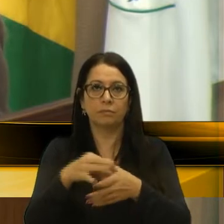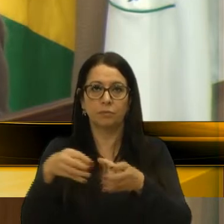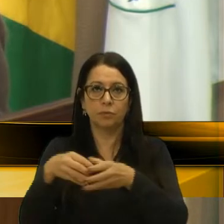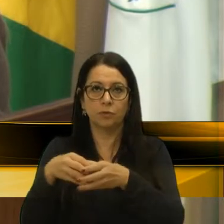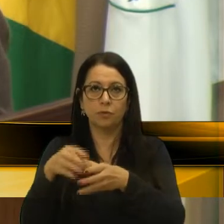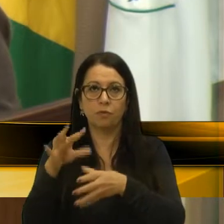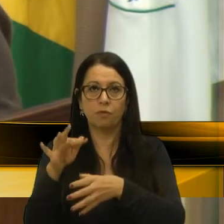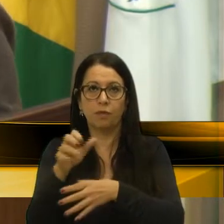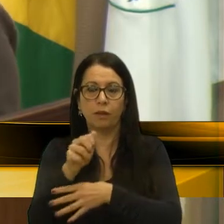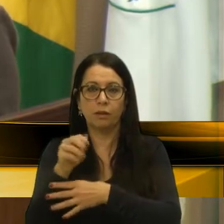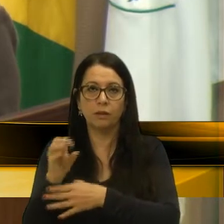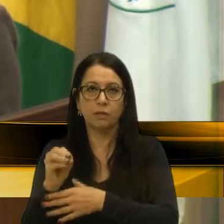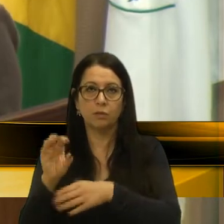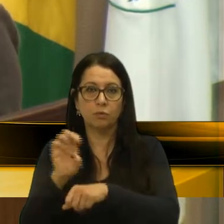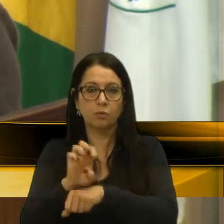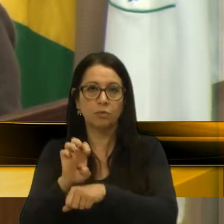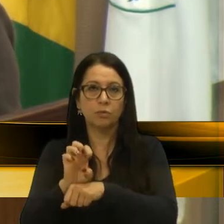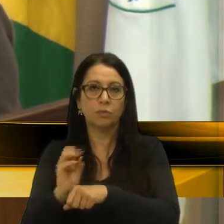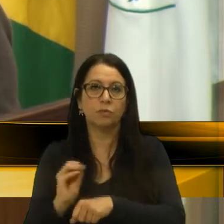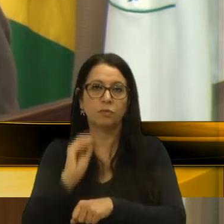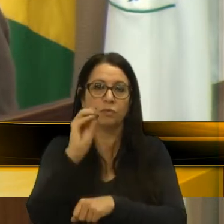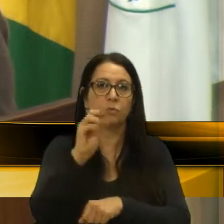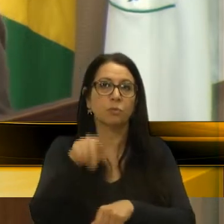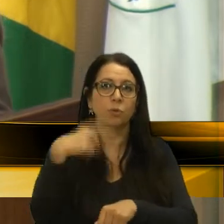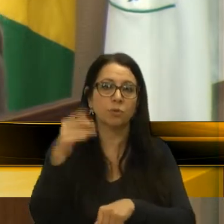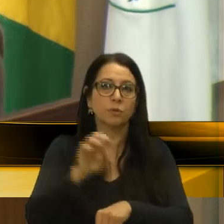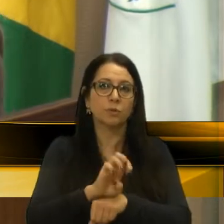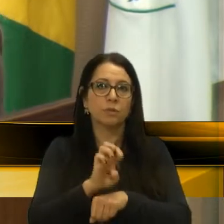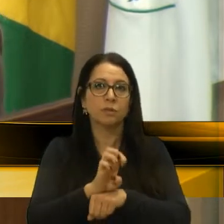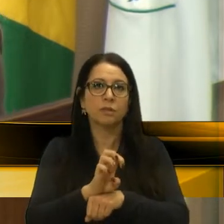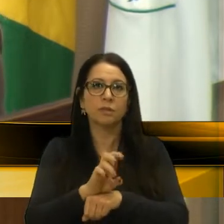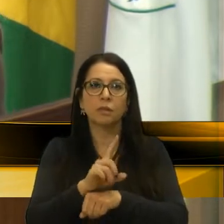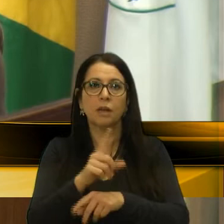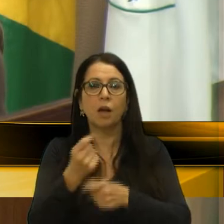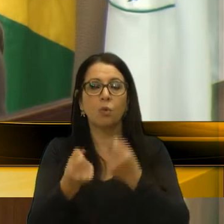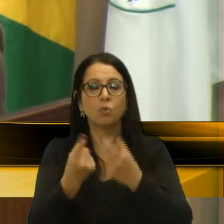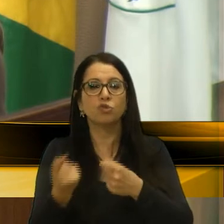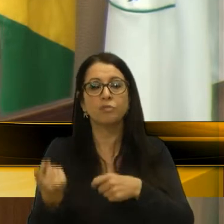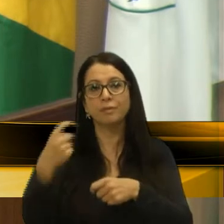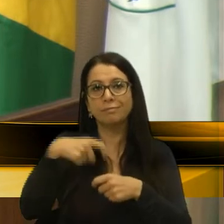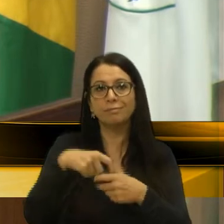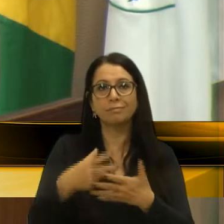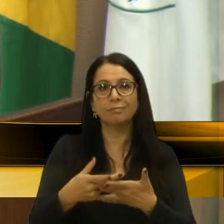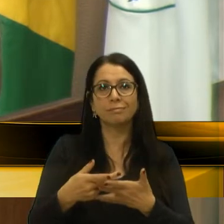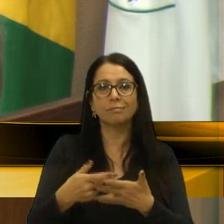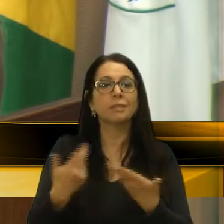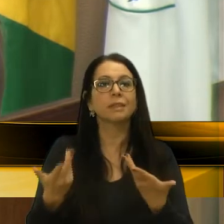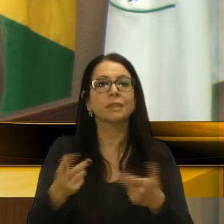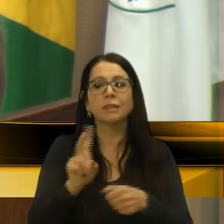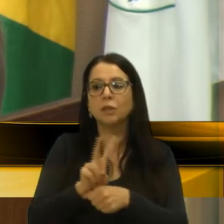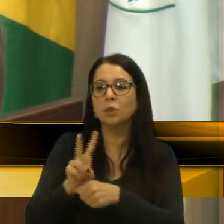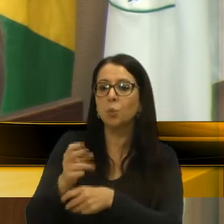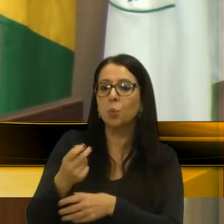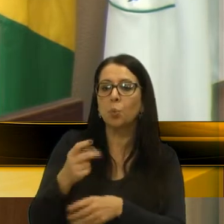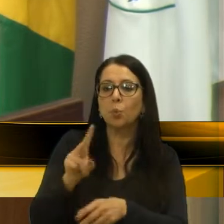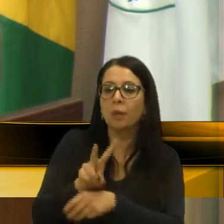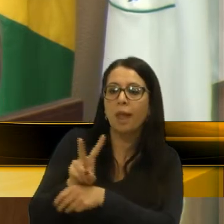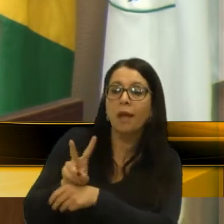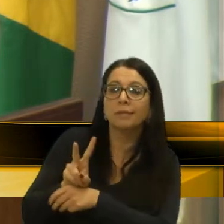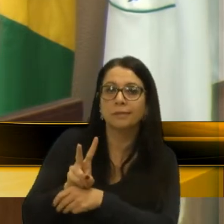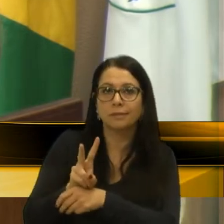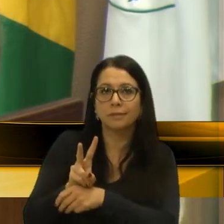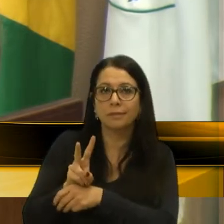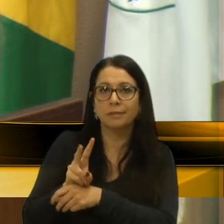nosso estado, que foram para outros estados, alguns já voltaram. Quem está sendo protegido? A